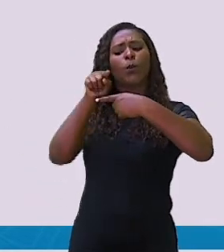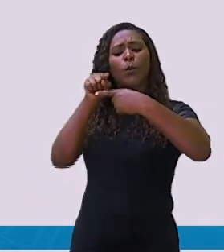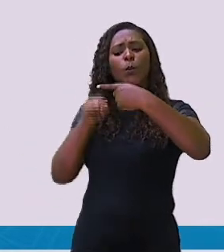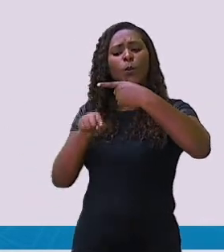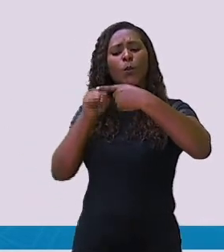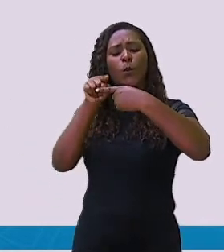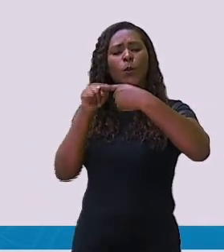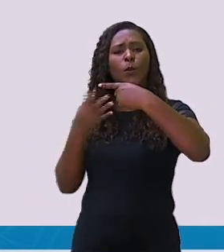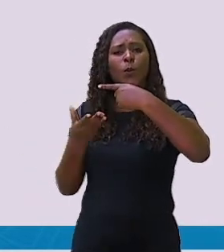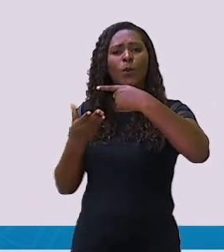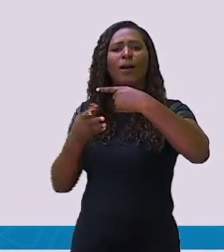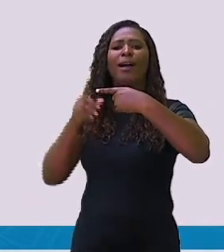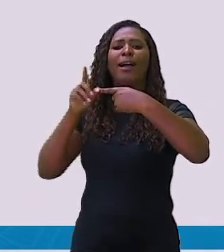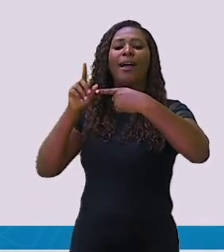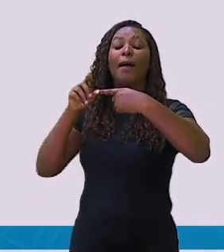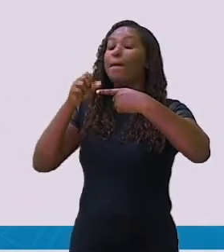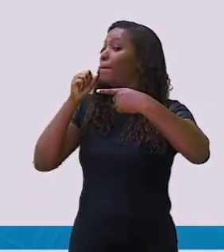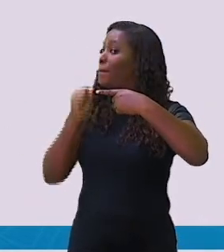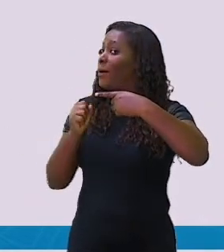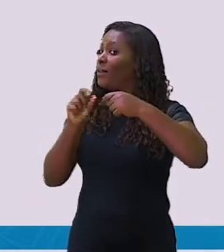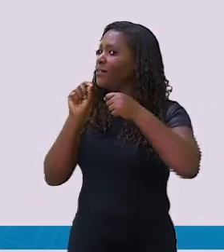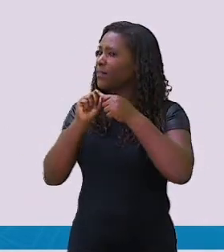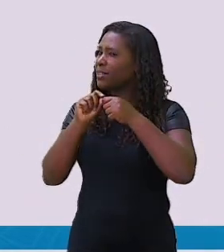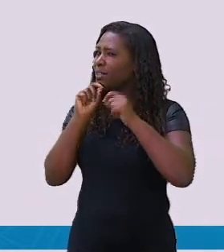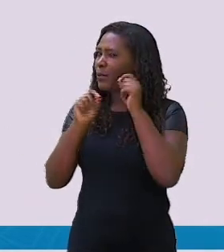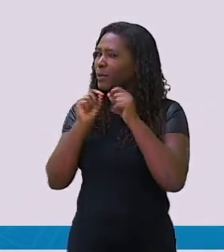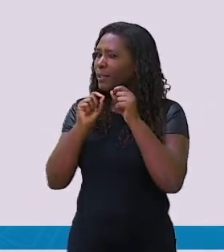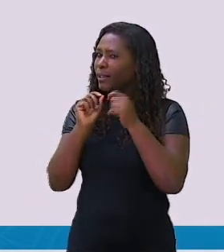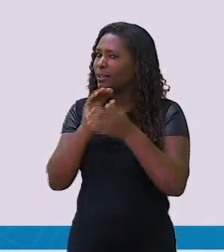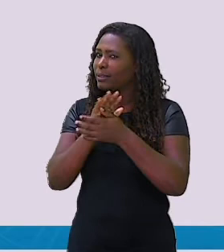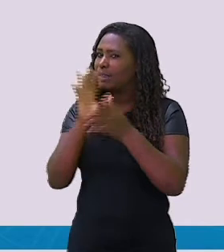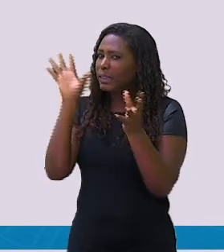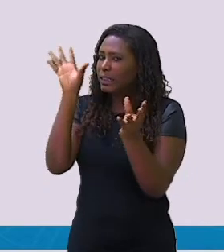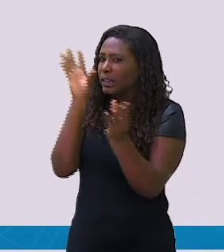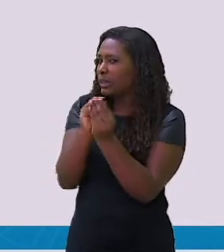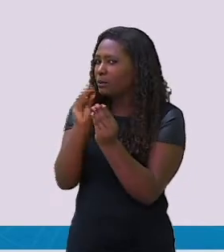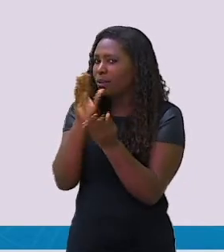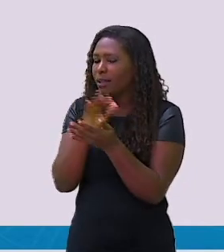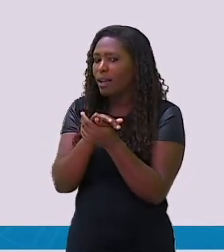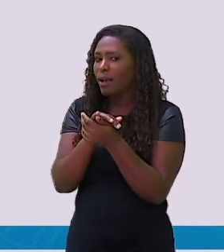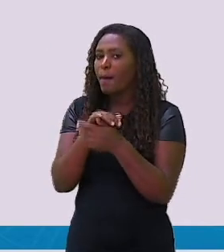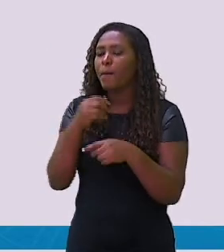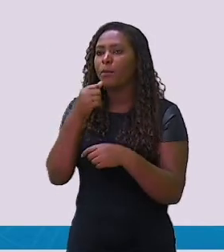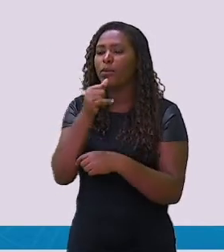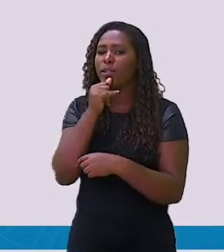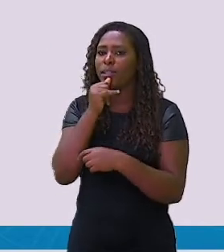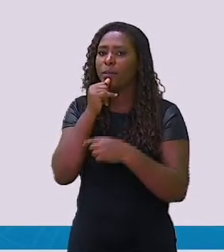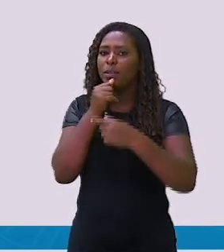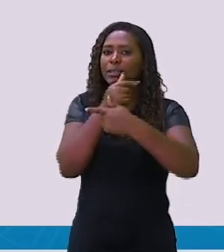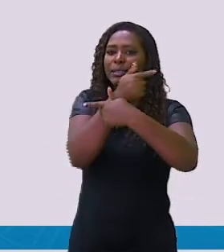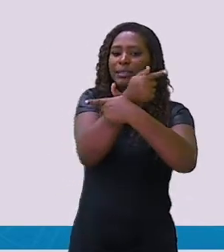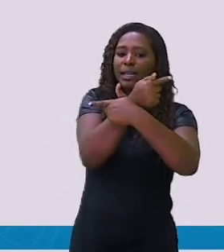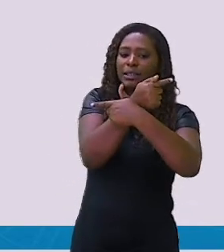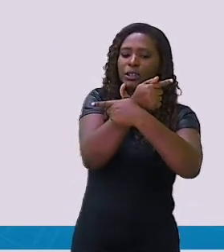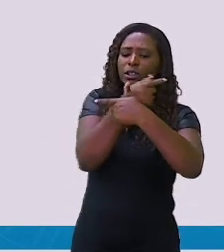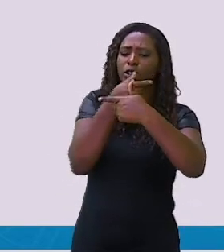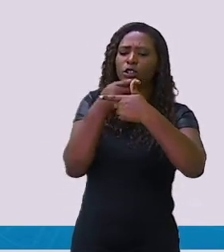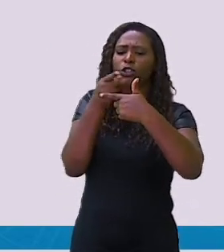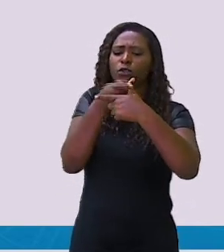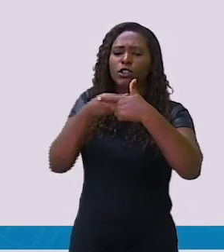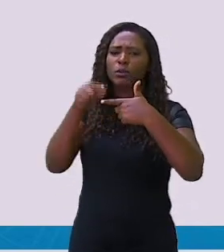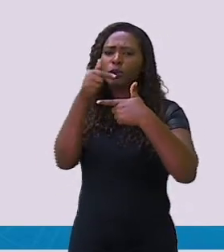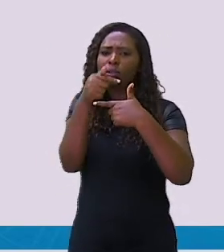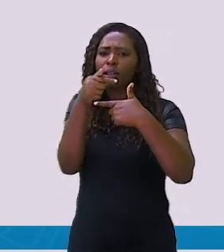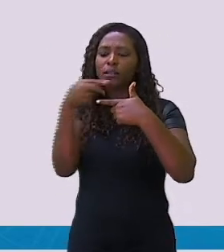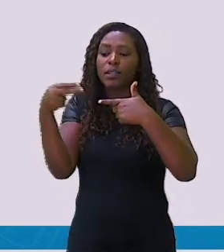eu posso simplificar ou então dividir Quanto que é ser dividido por 7 é igual a um mas eu vou